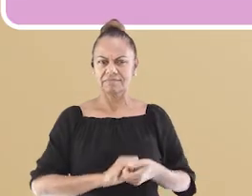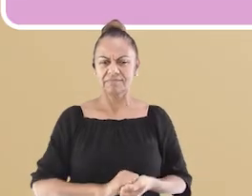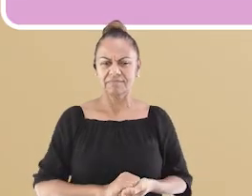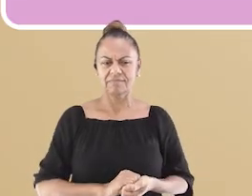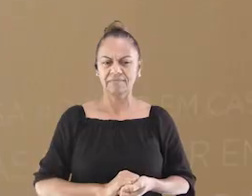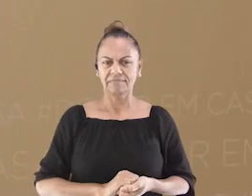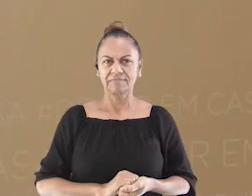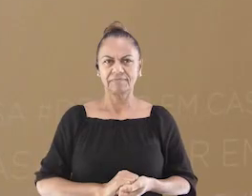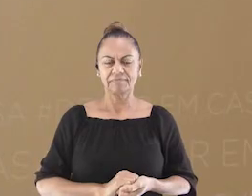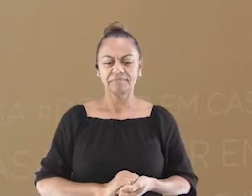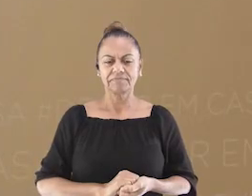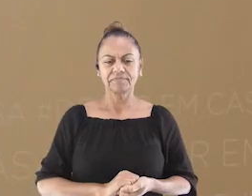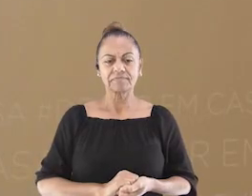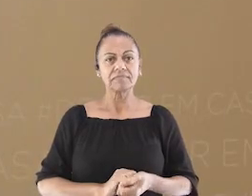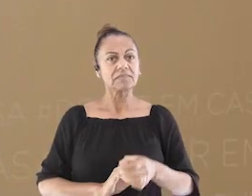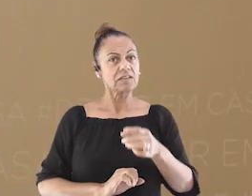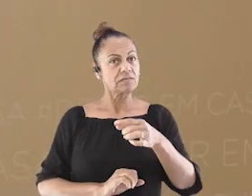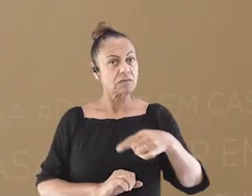educação.